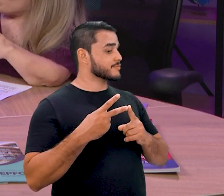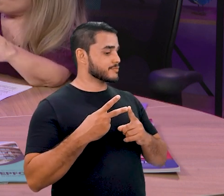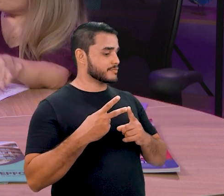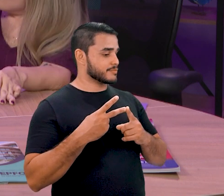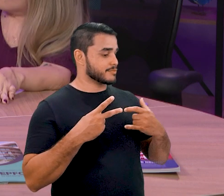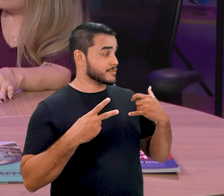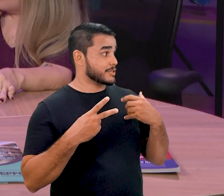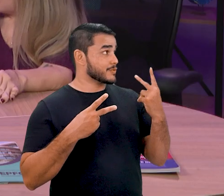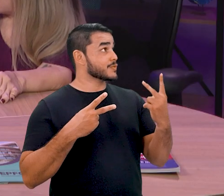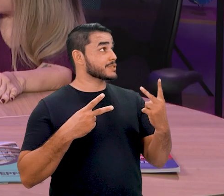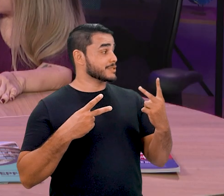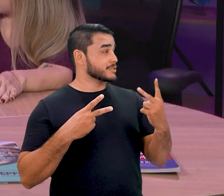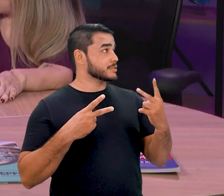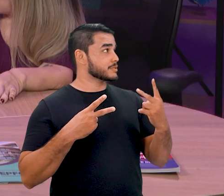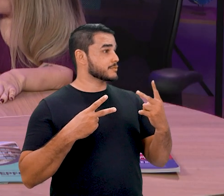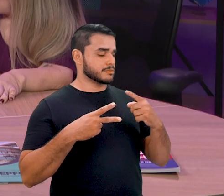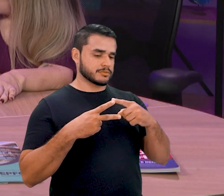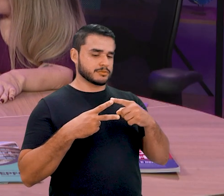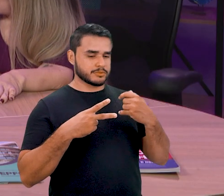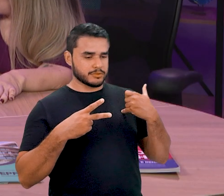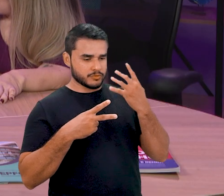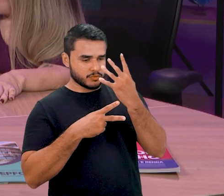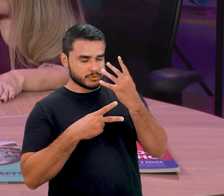ela gosta. Só que, assim,